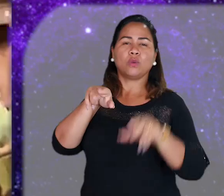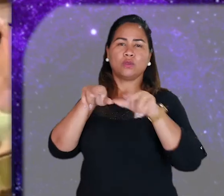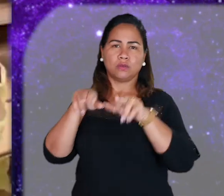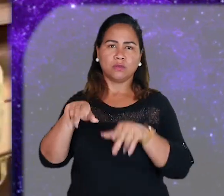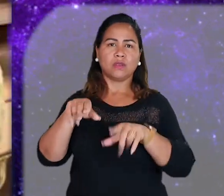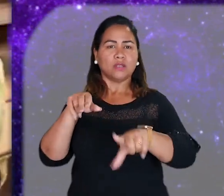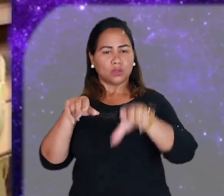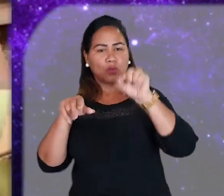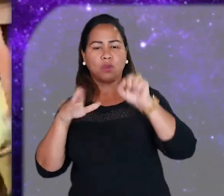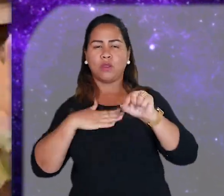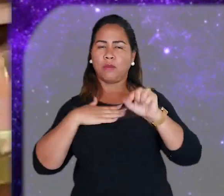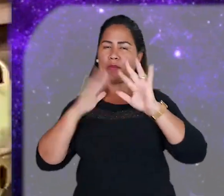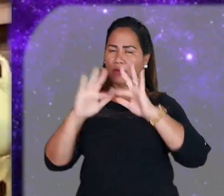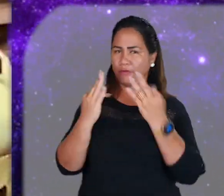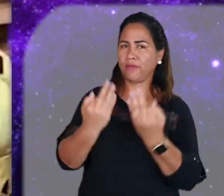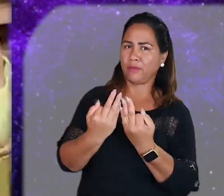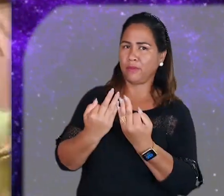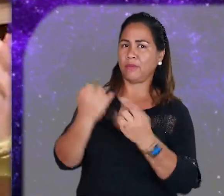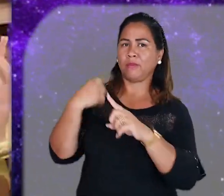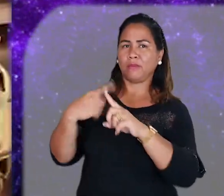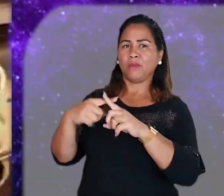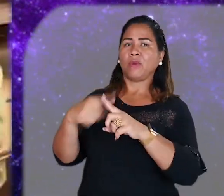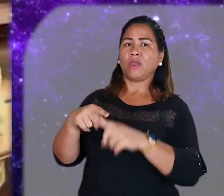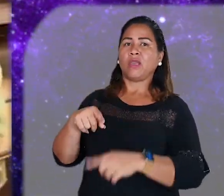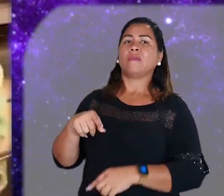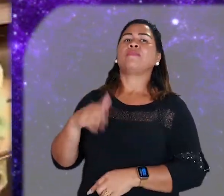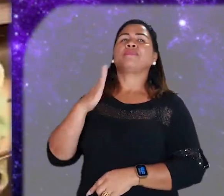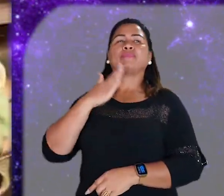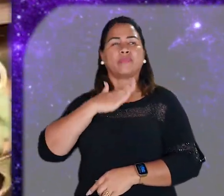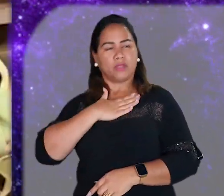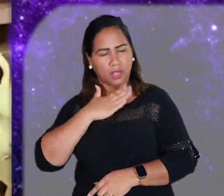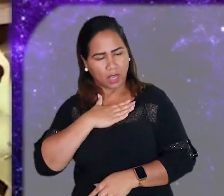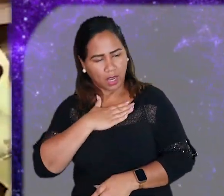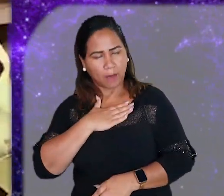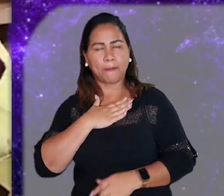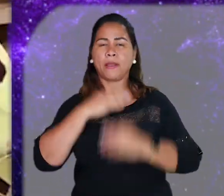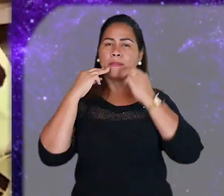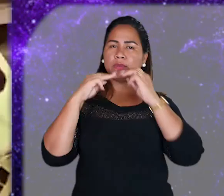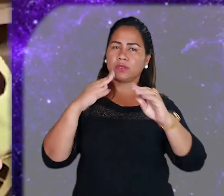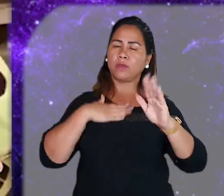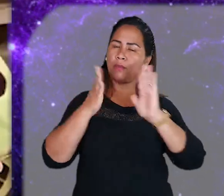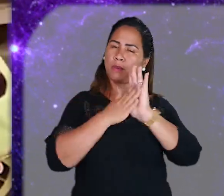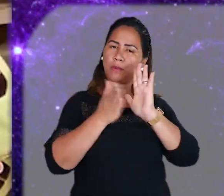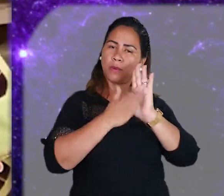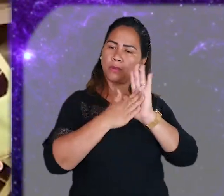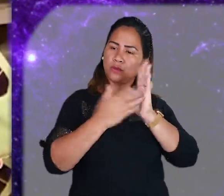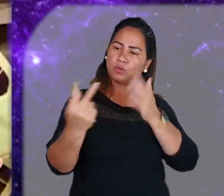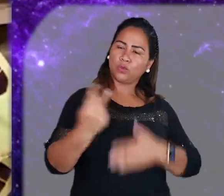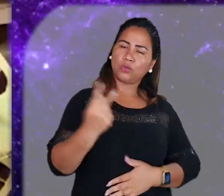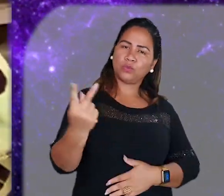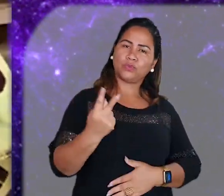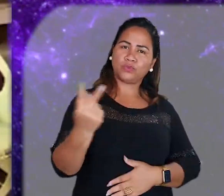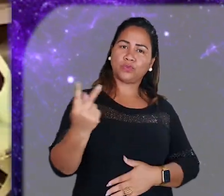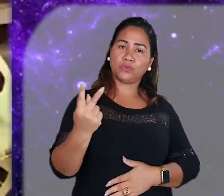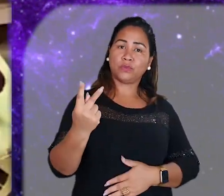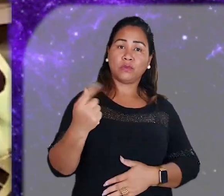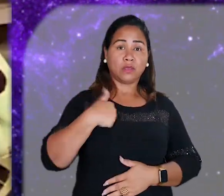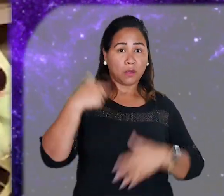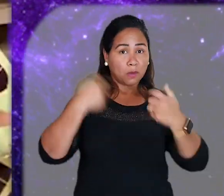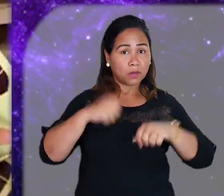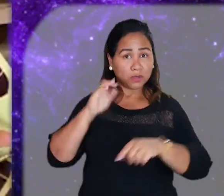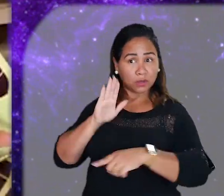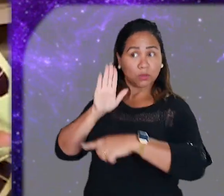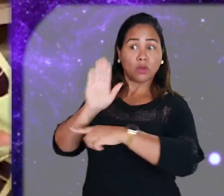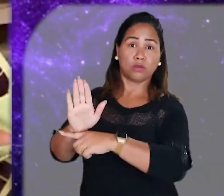manas escolheu nossa história escolheu nossa família a Elaine como mãe é porque eu também tenho um propósito com isso e dentro desse